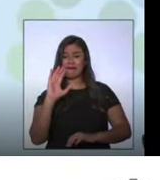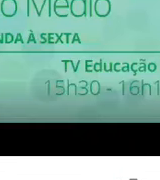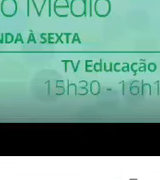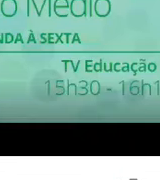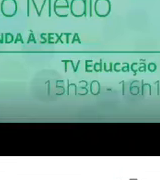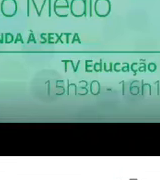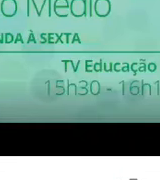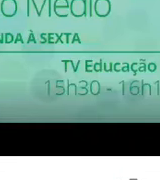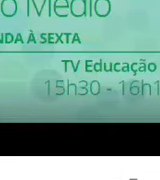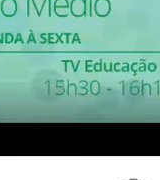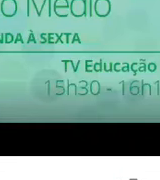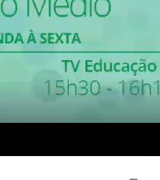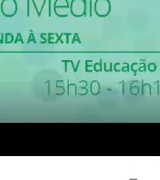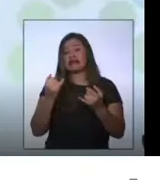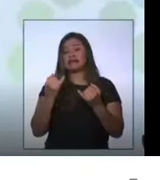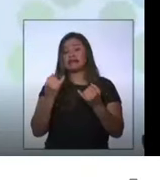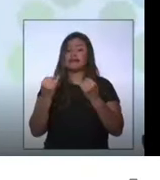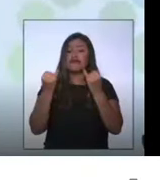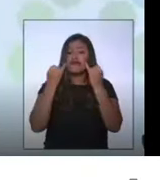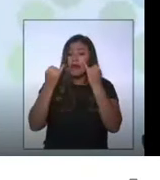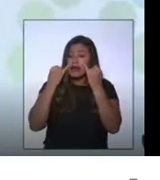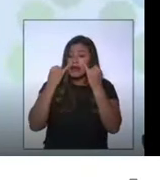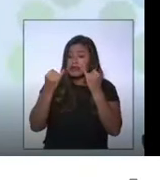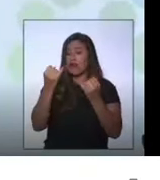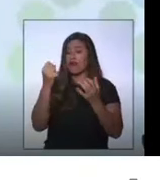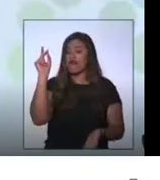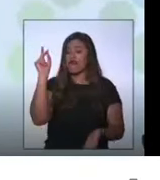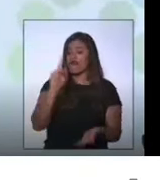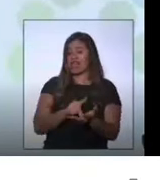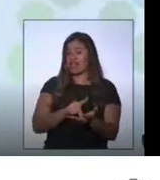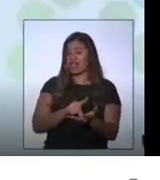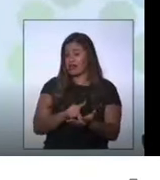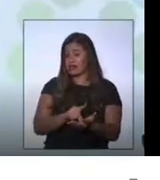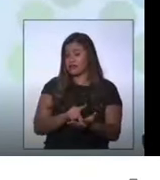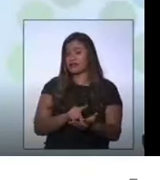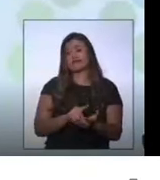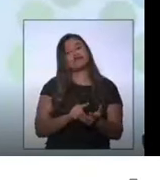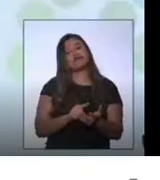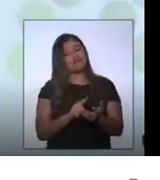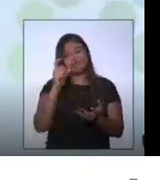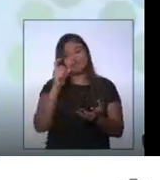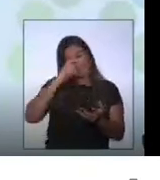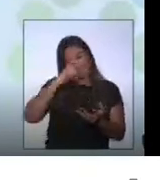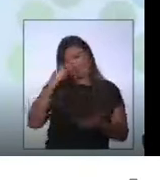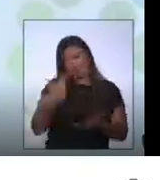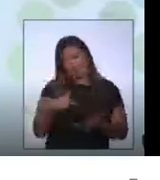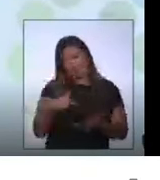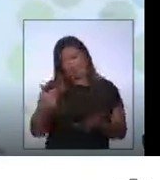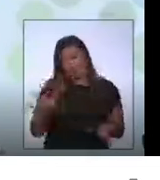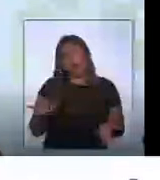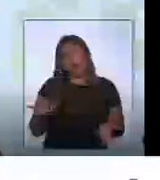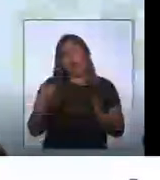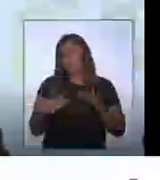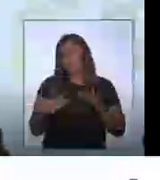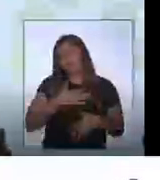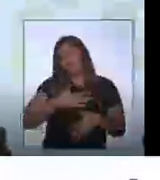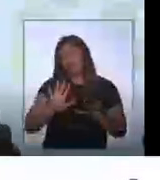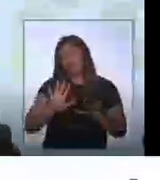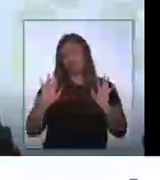A priori, a princípio, não é fake, não é falso, é apenas de mau gosto, né? É, também é